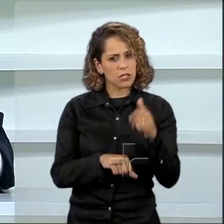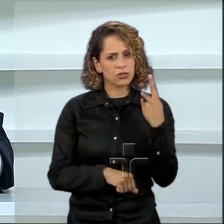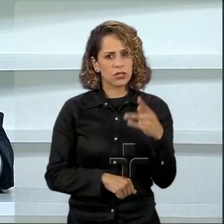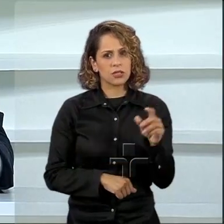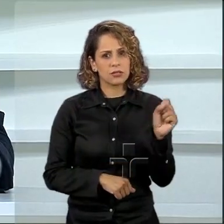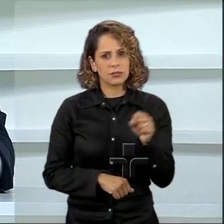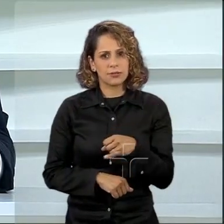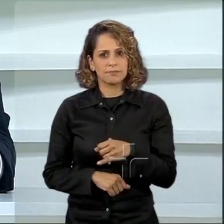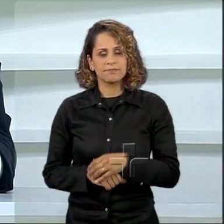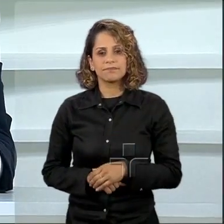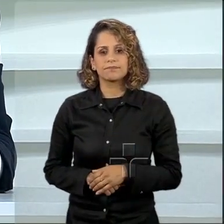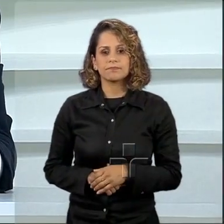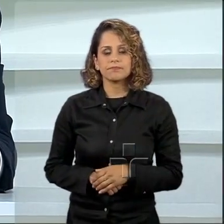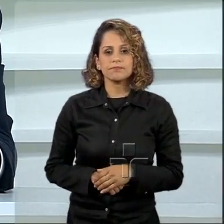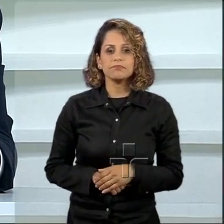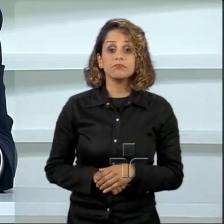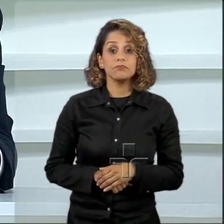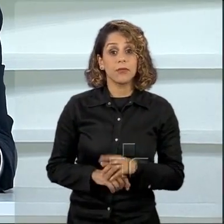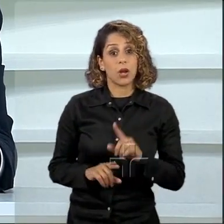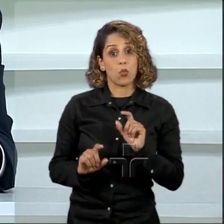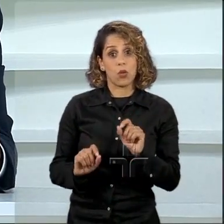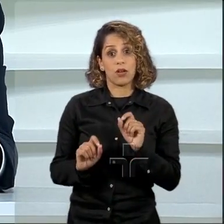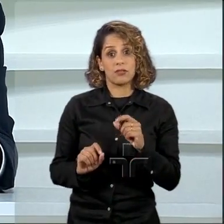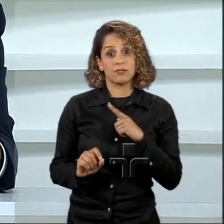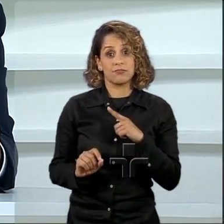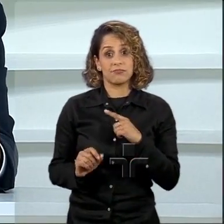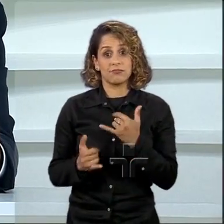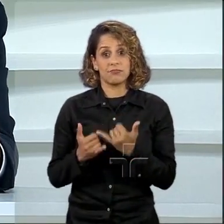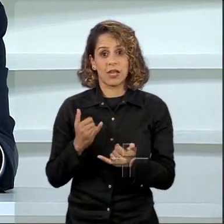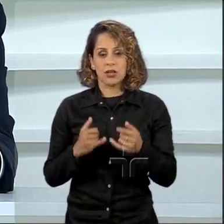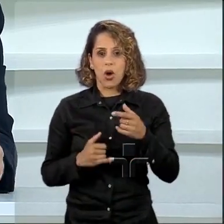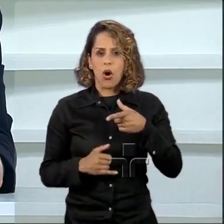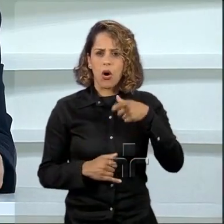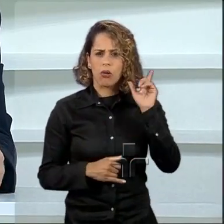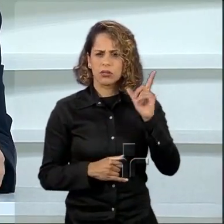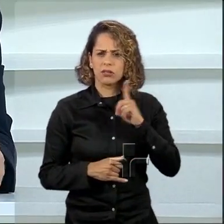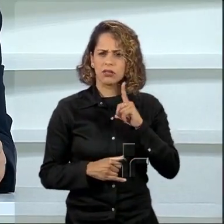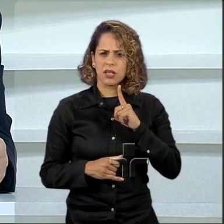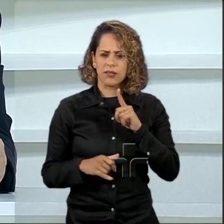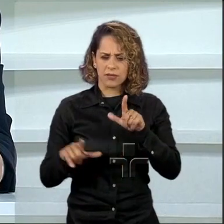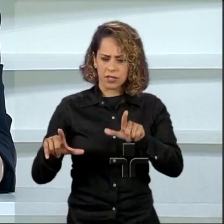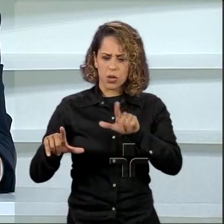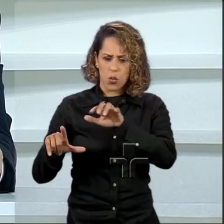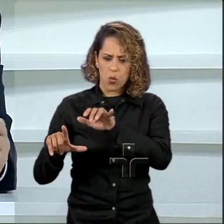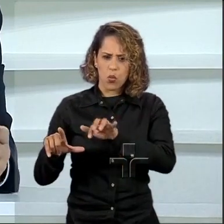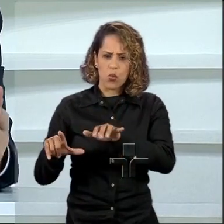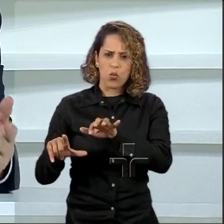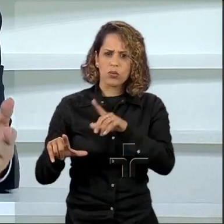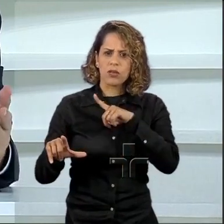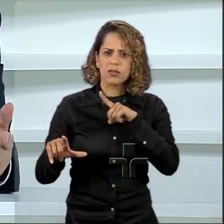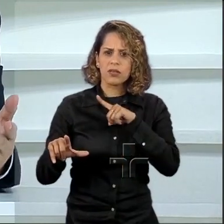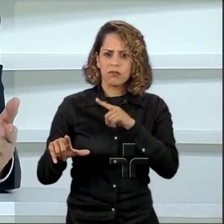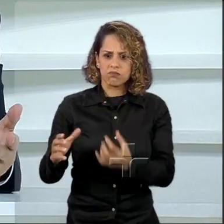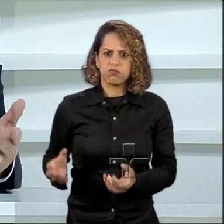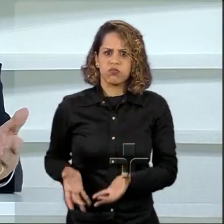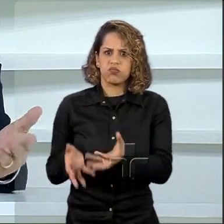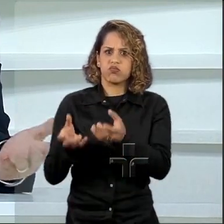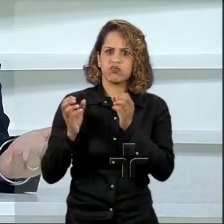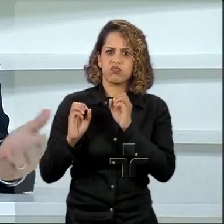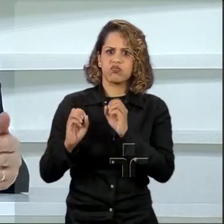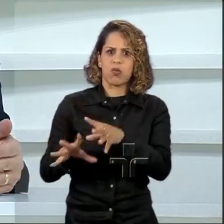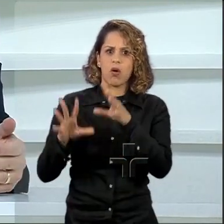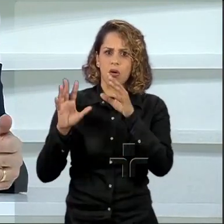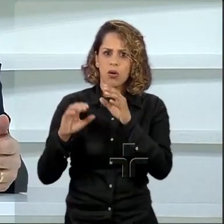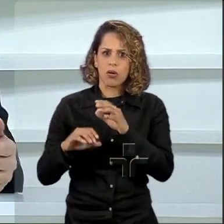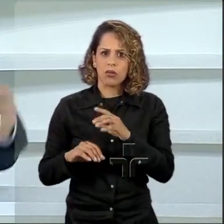colocando fogo em urna eletrônica ontem na Fiesp, gritando queima,